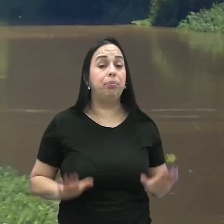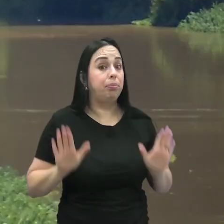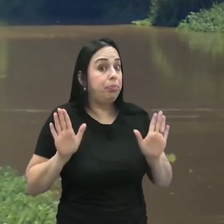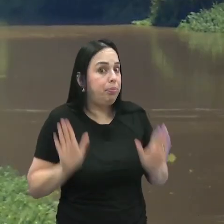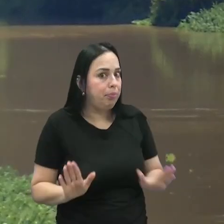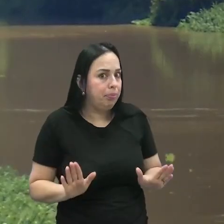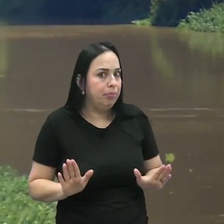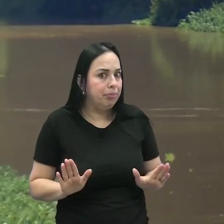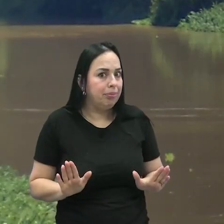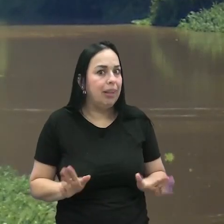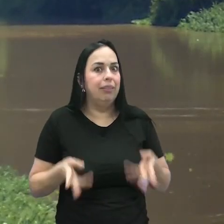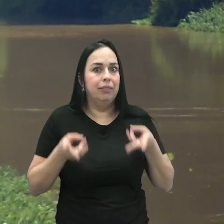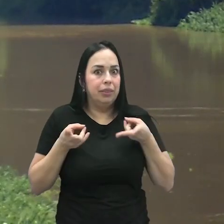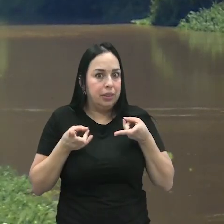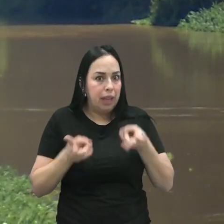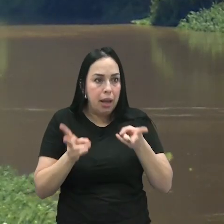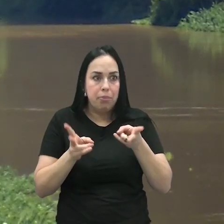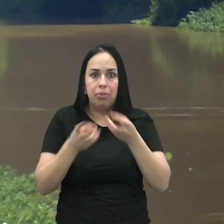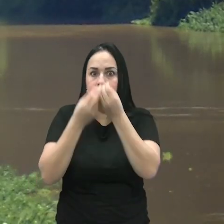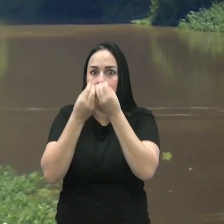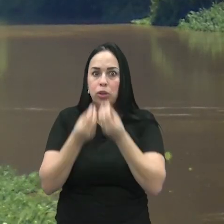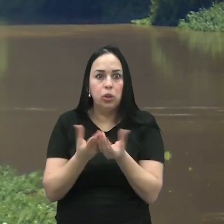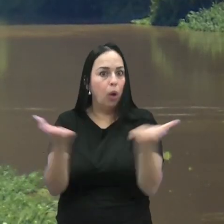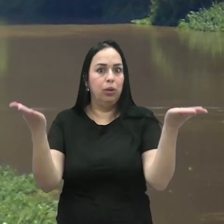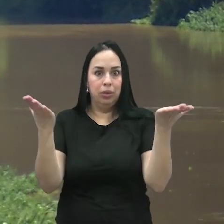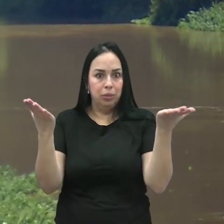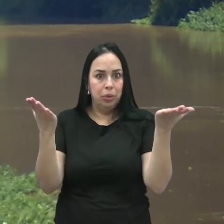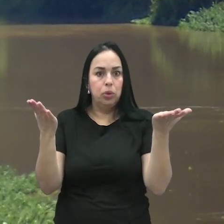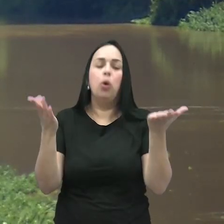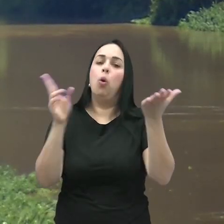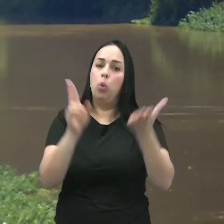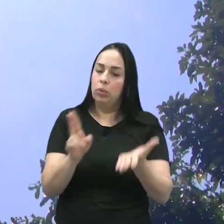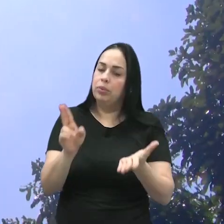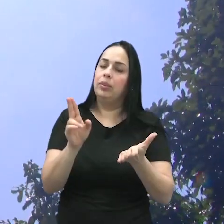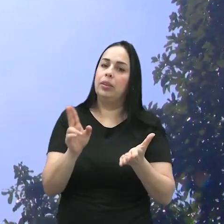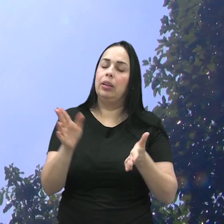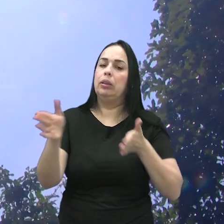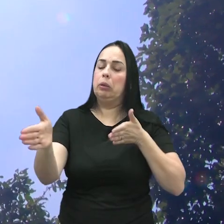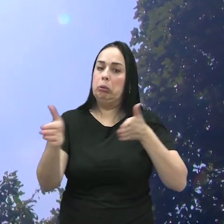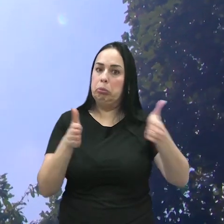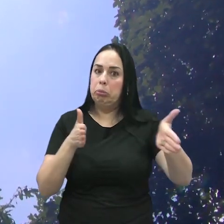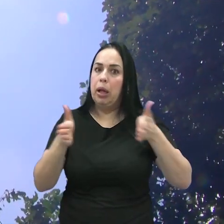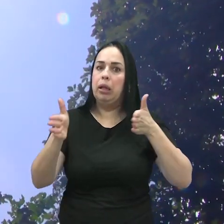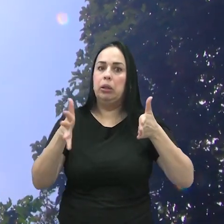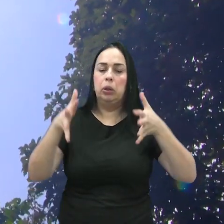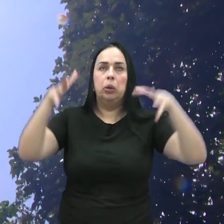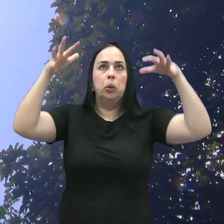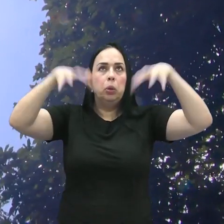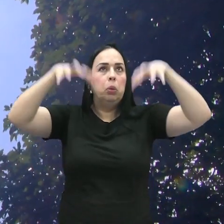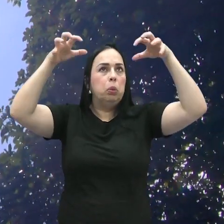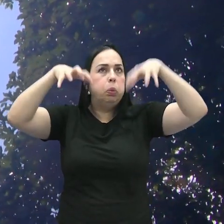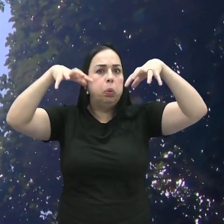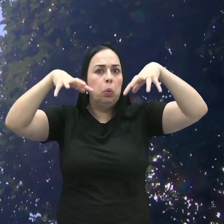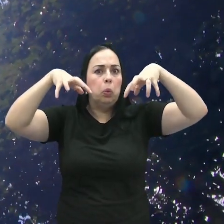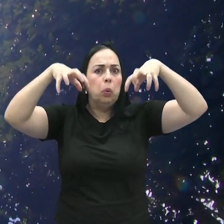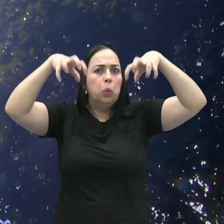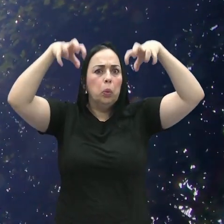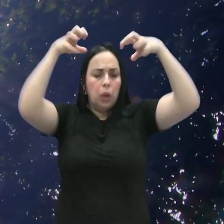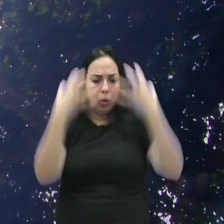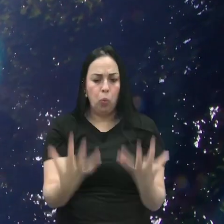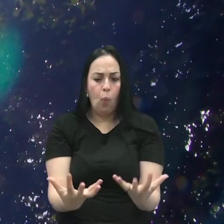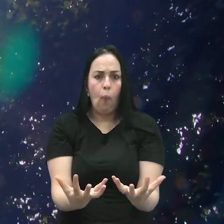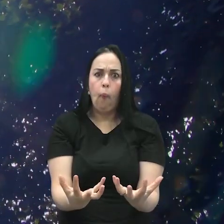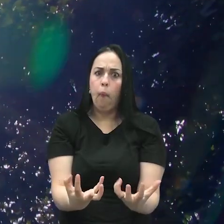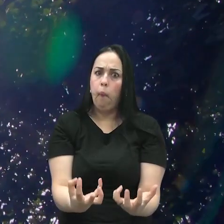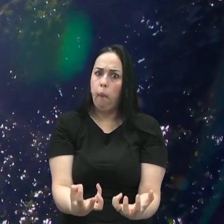autonomia. Mas nem sempre a água está disponível na quantidade necessária. Durante os períodos de estiagem, que é quando o solo